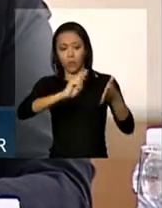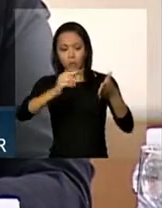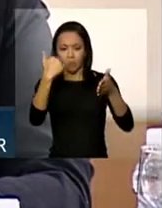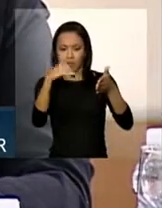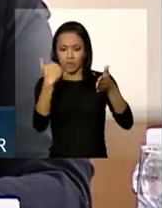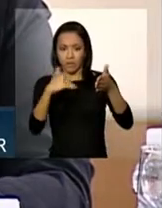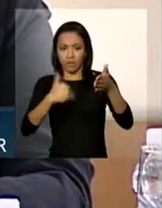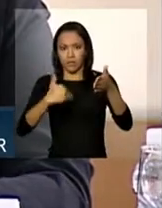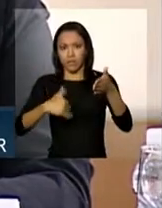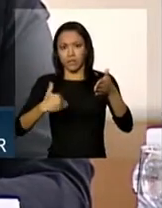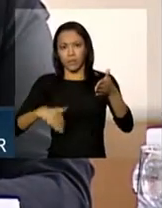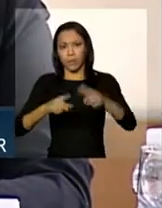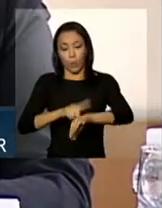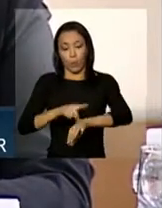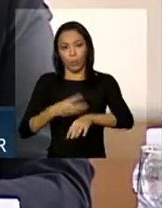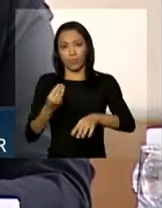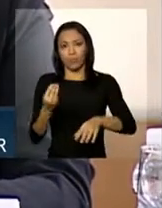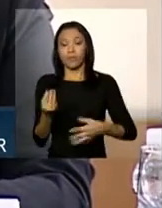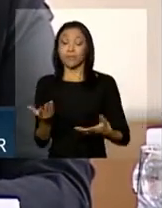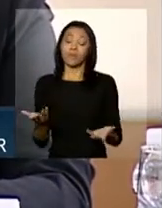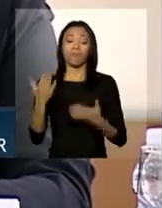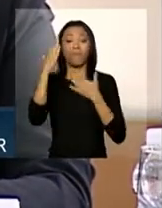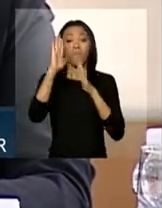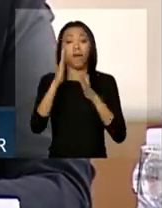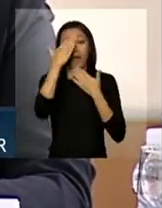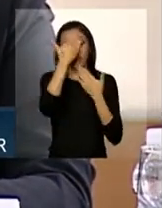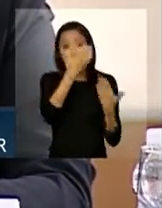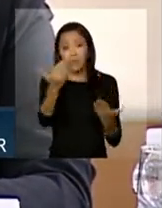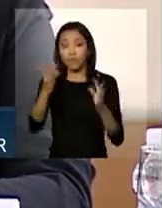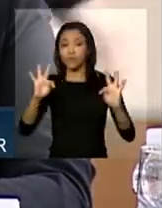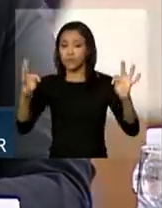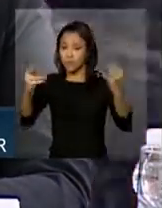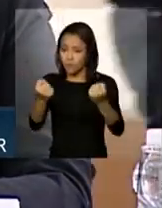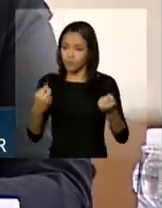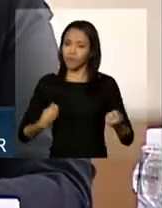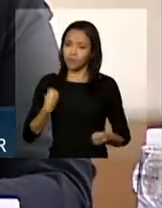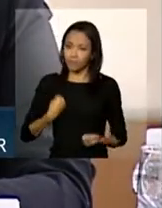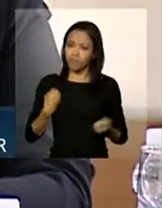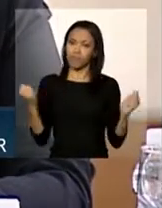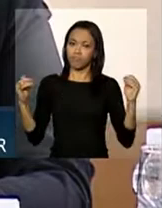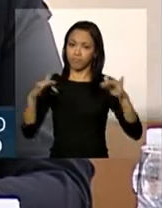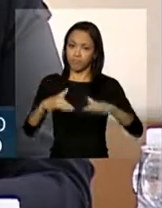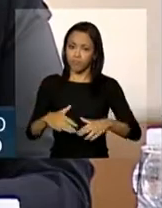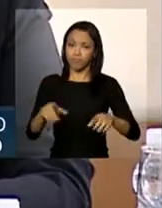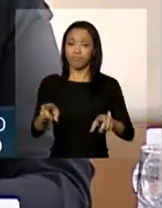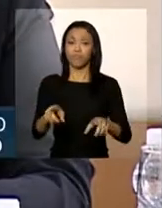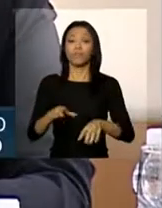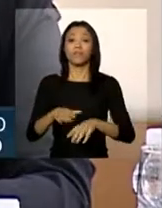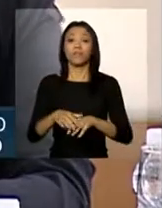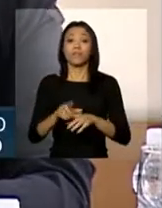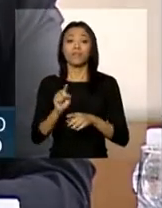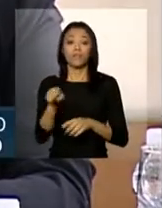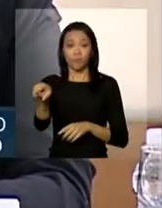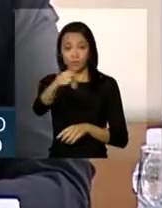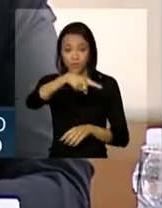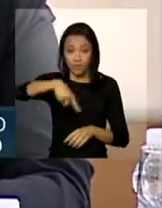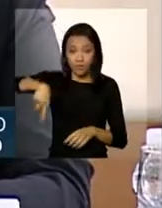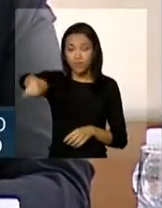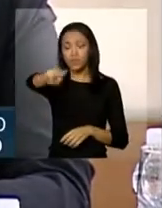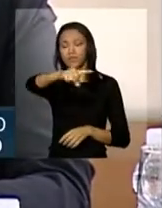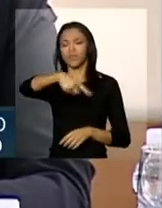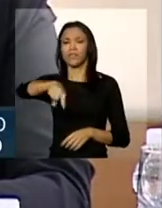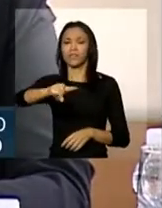Então, eu agradecemos a presença de todos e desejamos, em nome da SAI e da CNPD, que